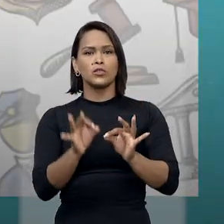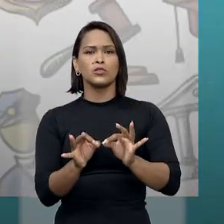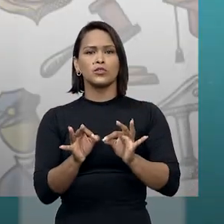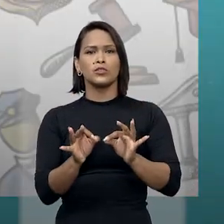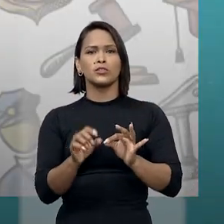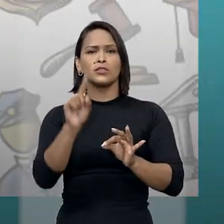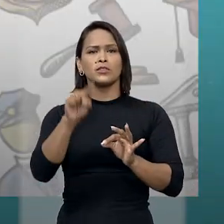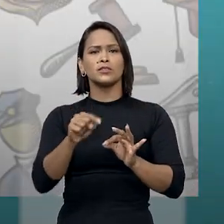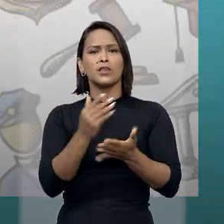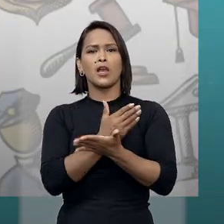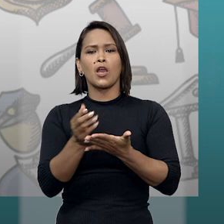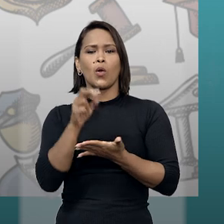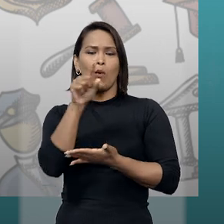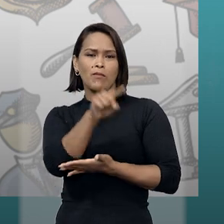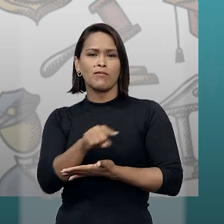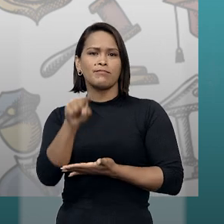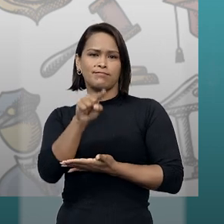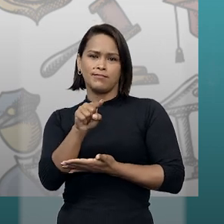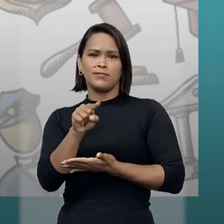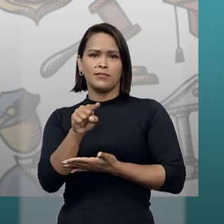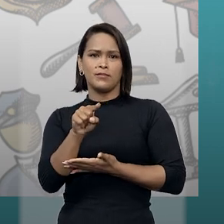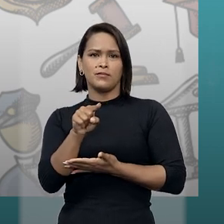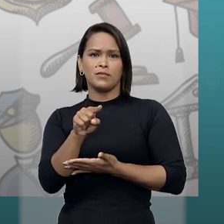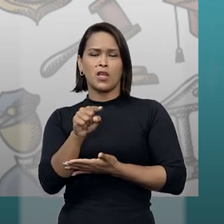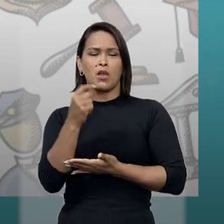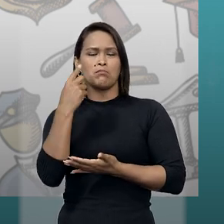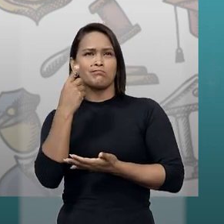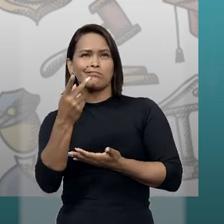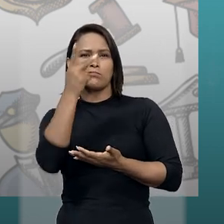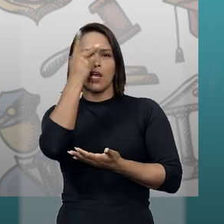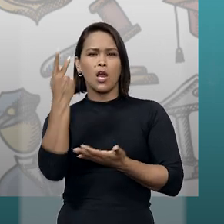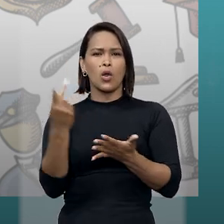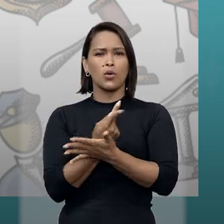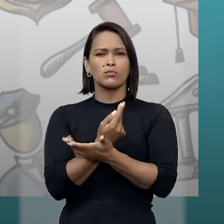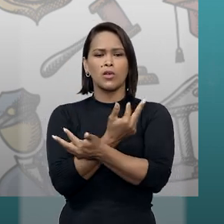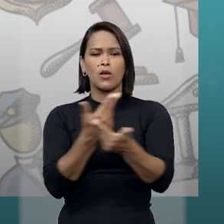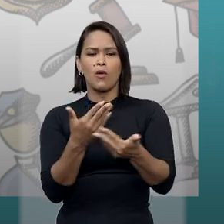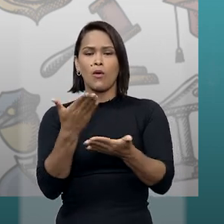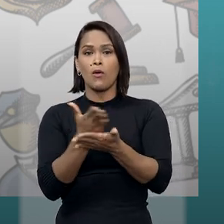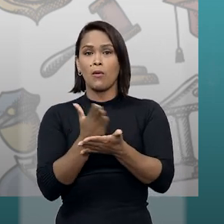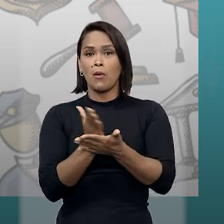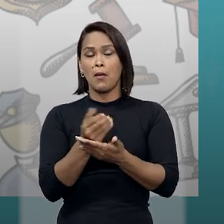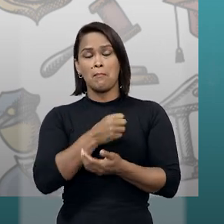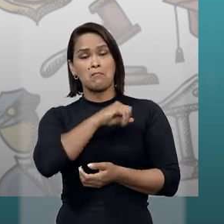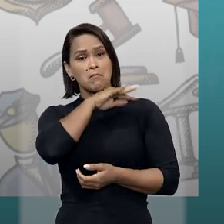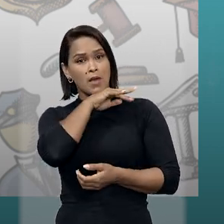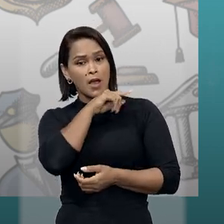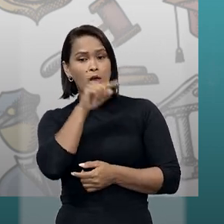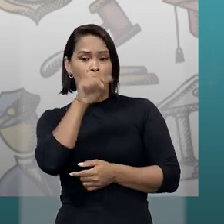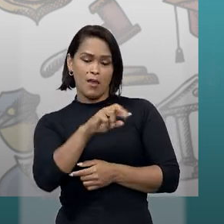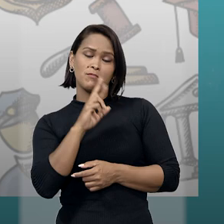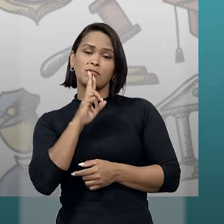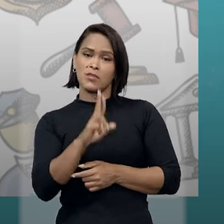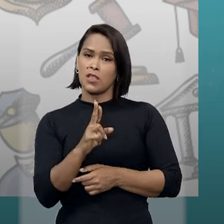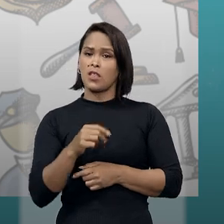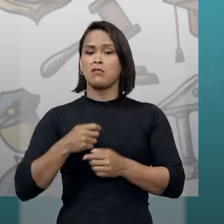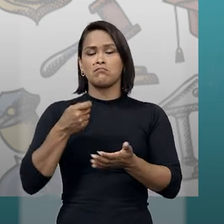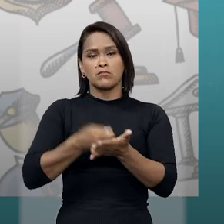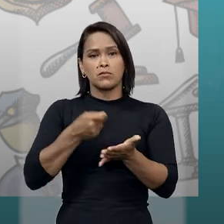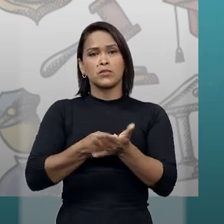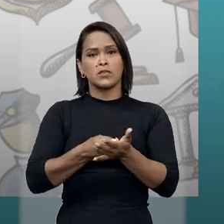Justiça é quando você quando acontece alguma coisa mal e aí você tem que